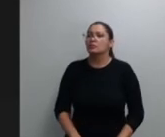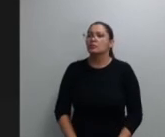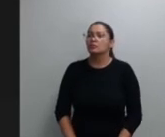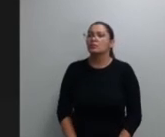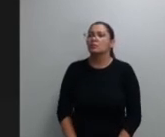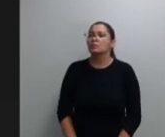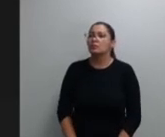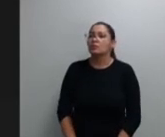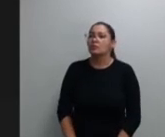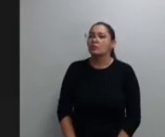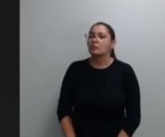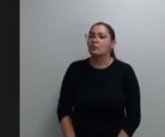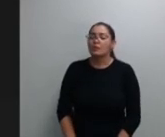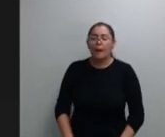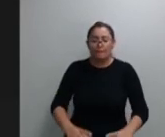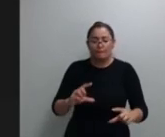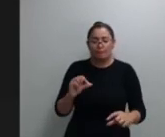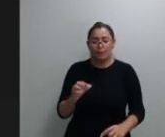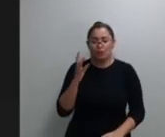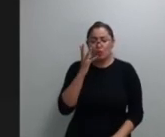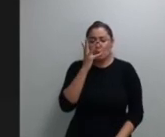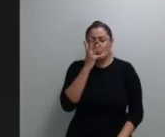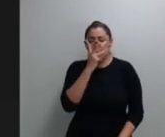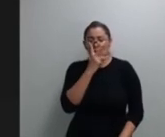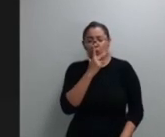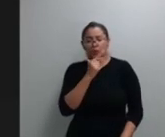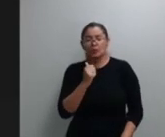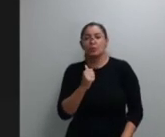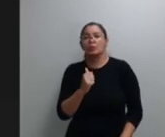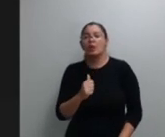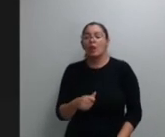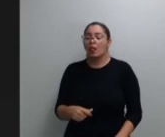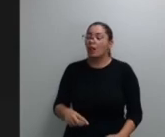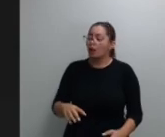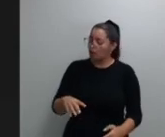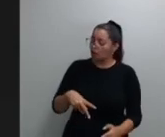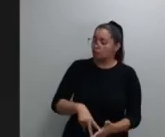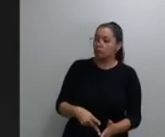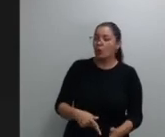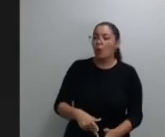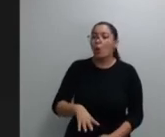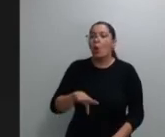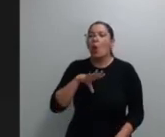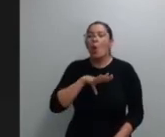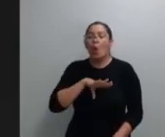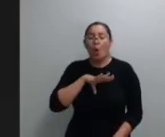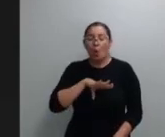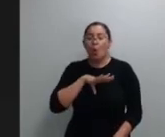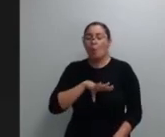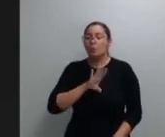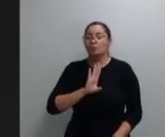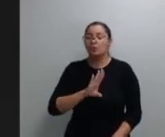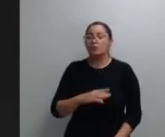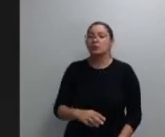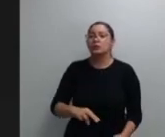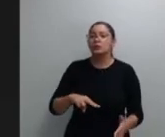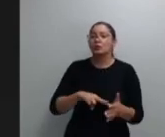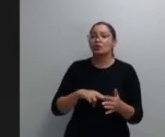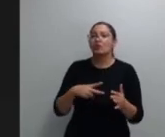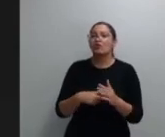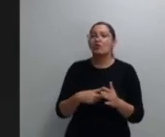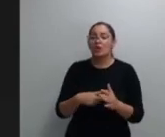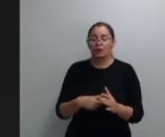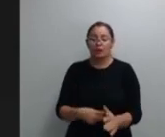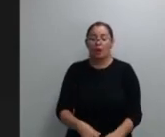pequeno é bonito na tradução brasileira não sei quem fez tradução é o negócio é ser pequeno quer dizer combater